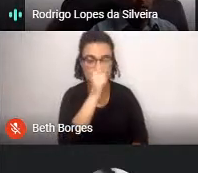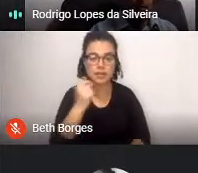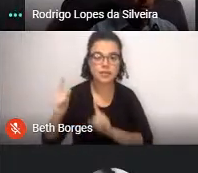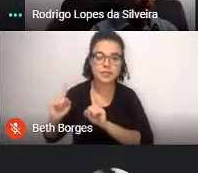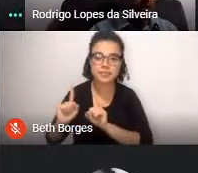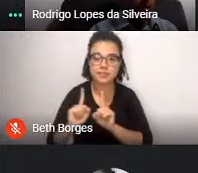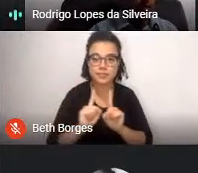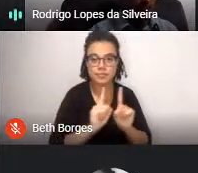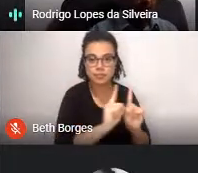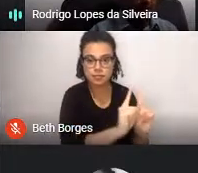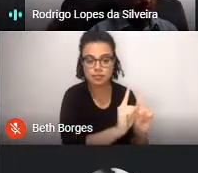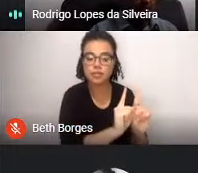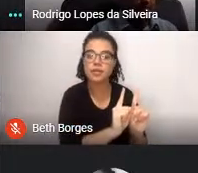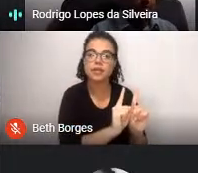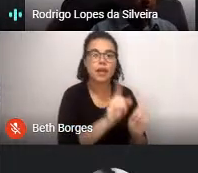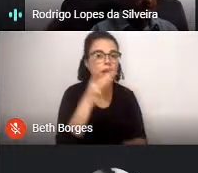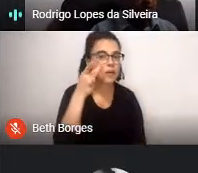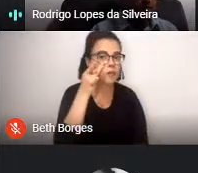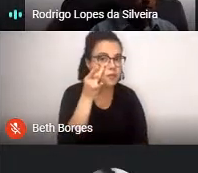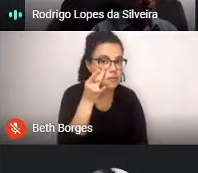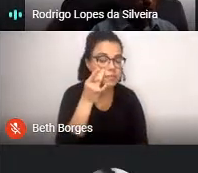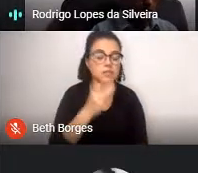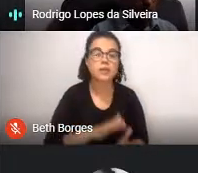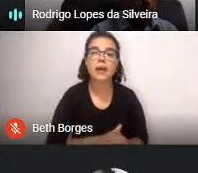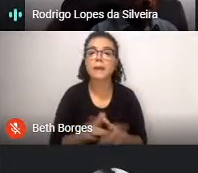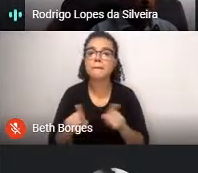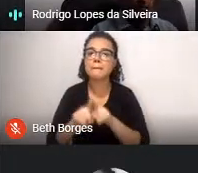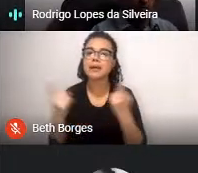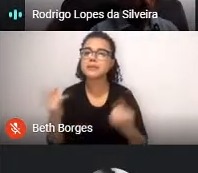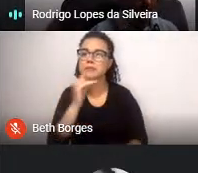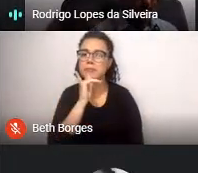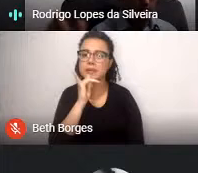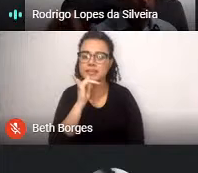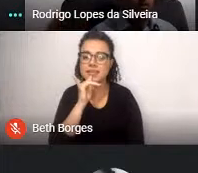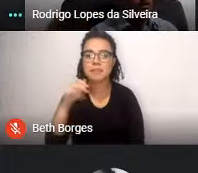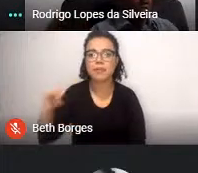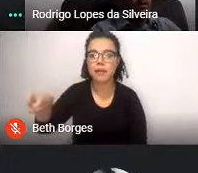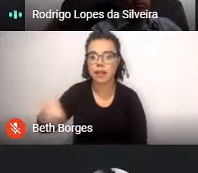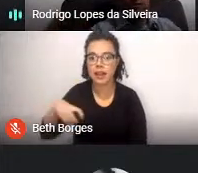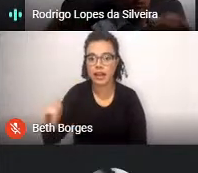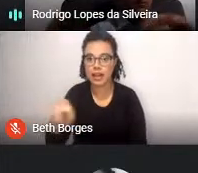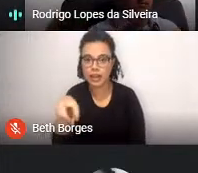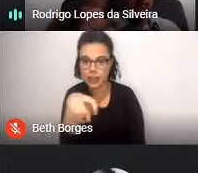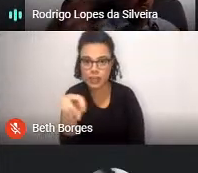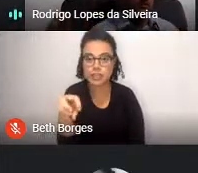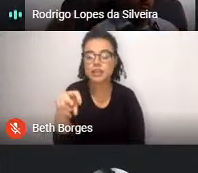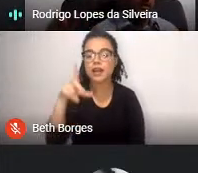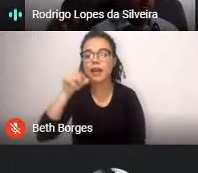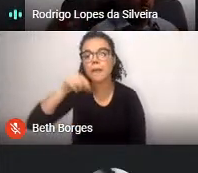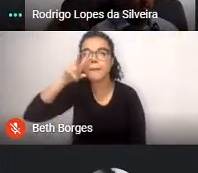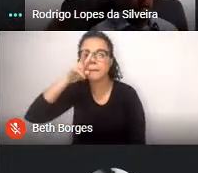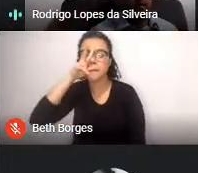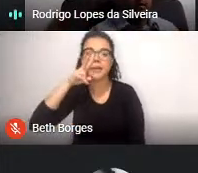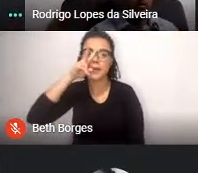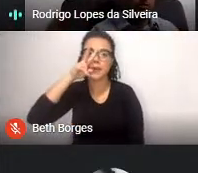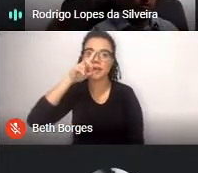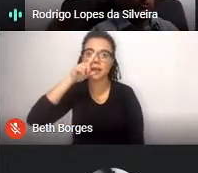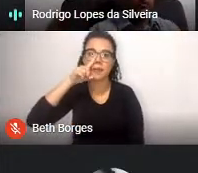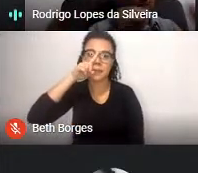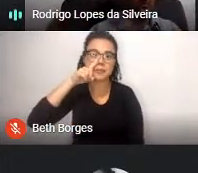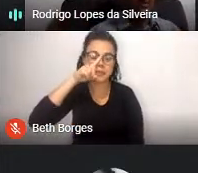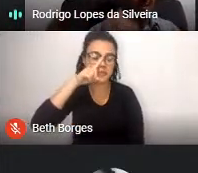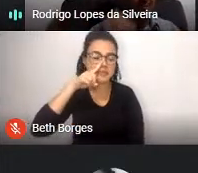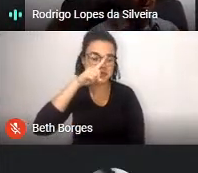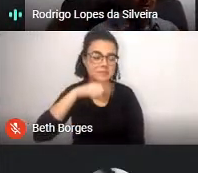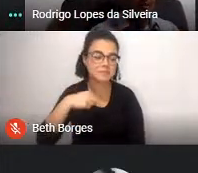caso de animais que envolvem risco, como a cobra, que não é um animal doméstico, não existe a mínima possibilidade, tá? Ou seja,